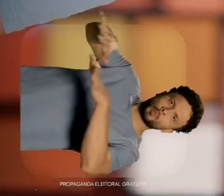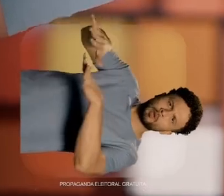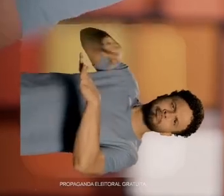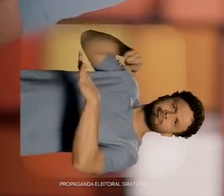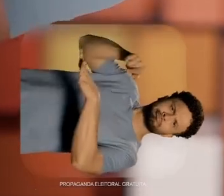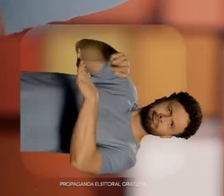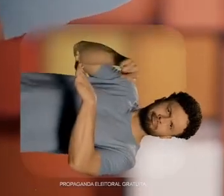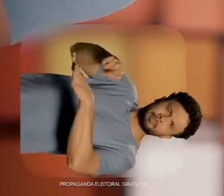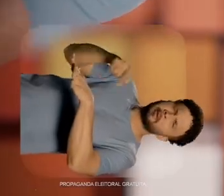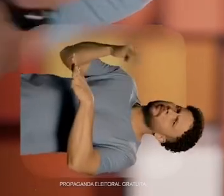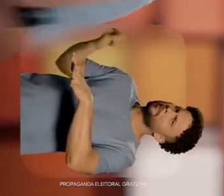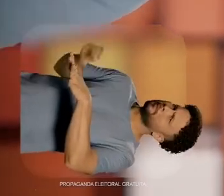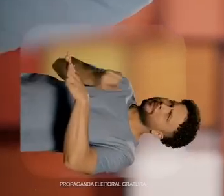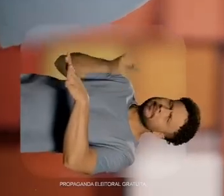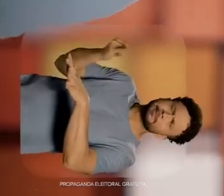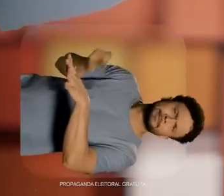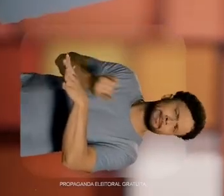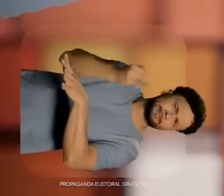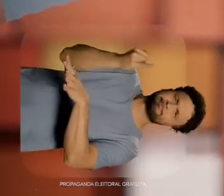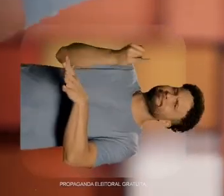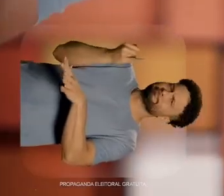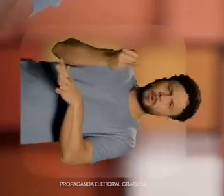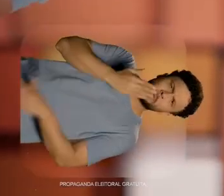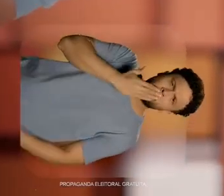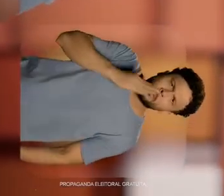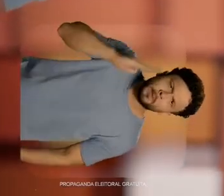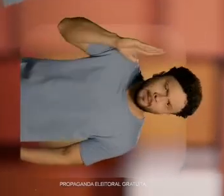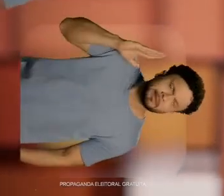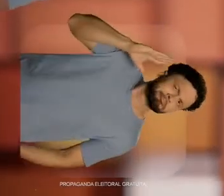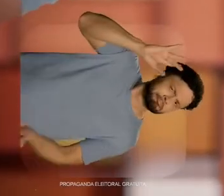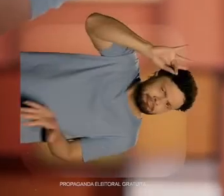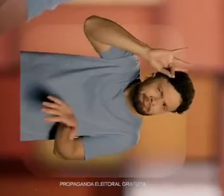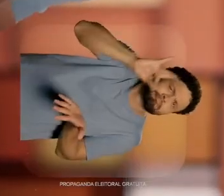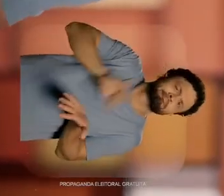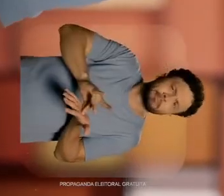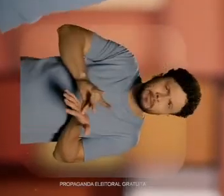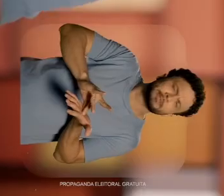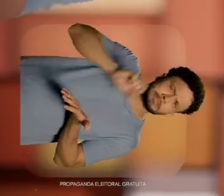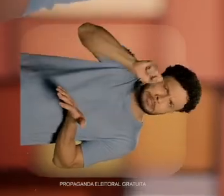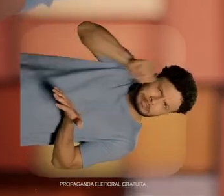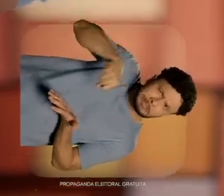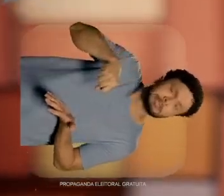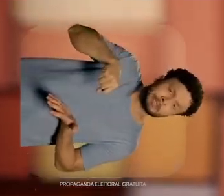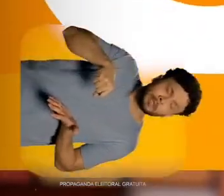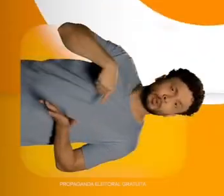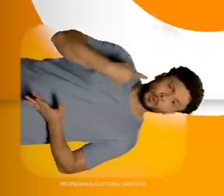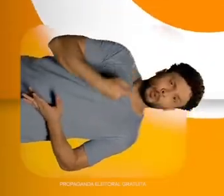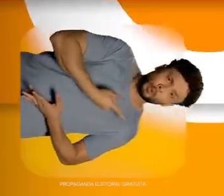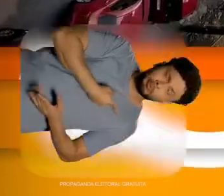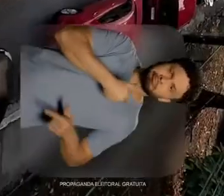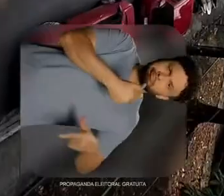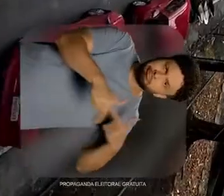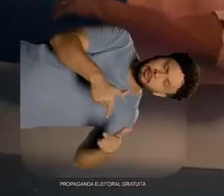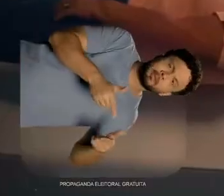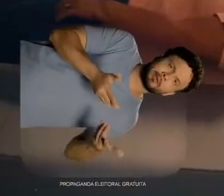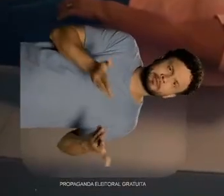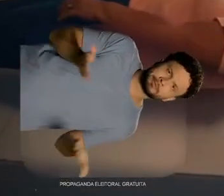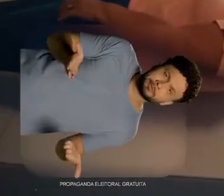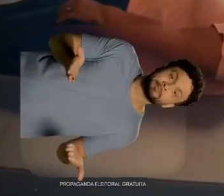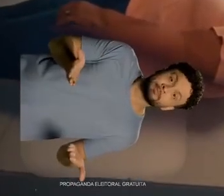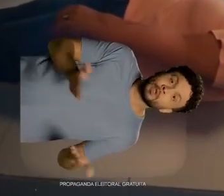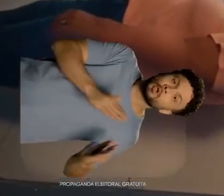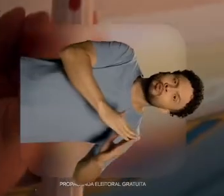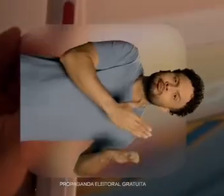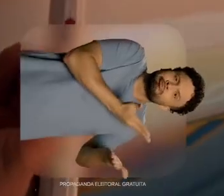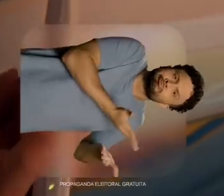para nós, inclusão é mais do que uma promessa. É um compromisso que levamos muito a sério.